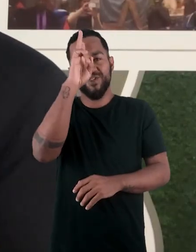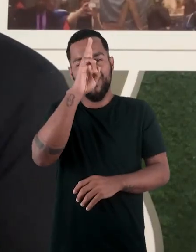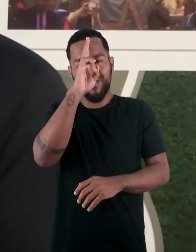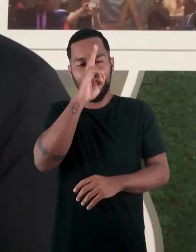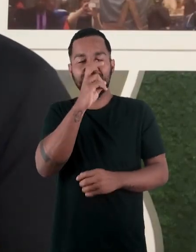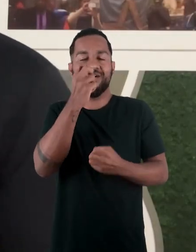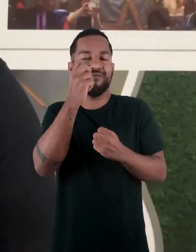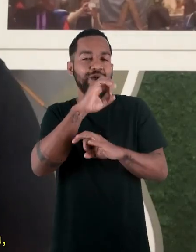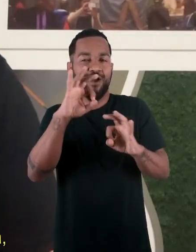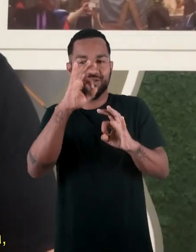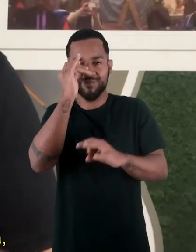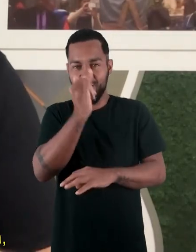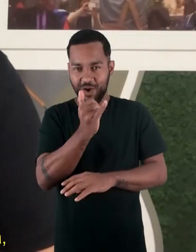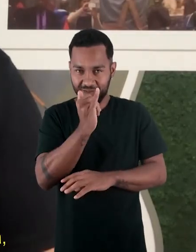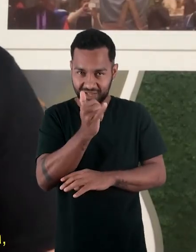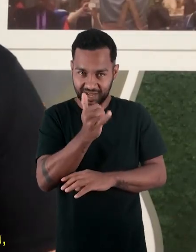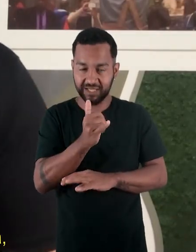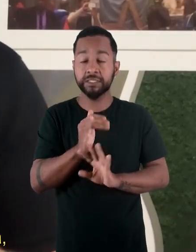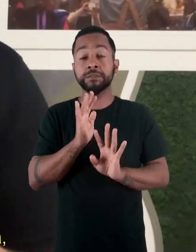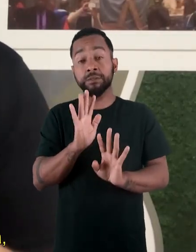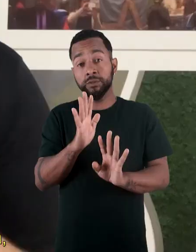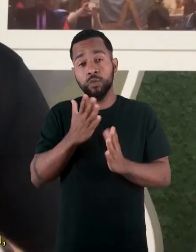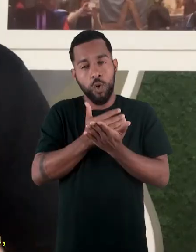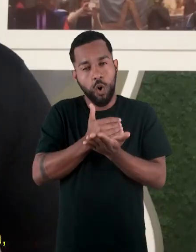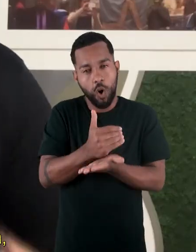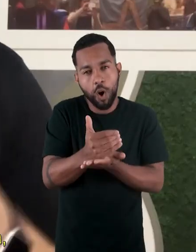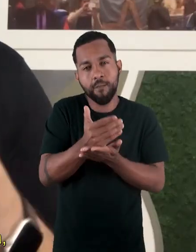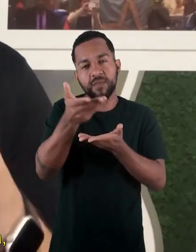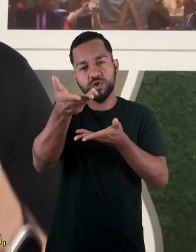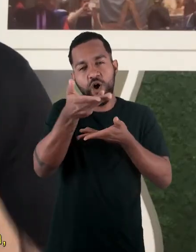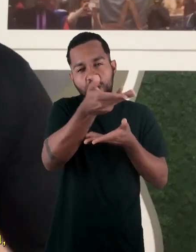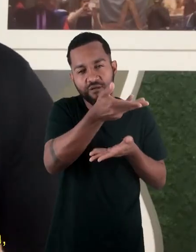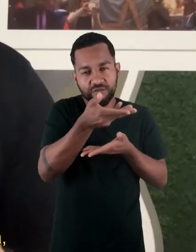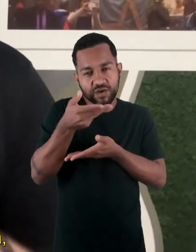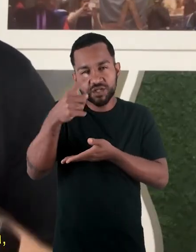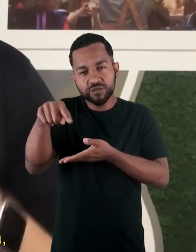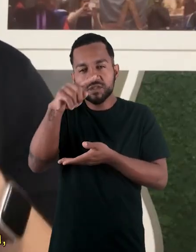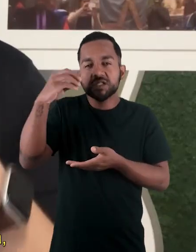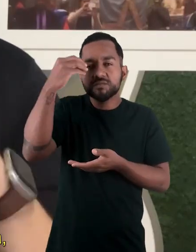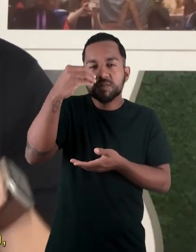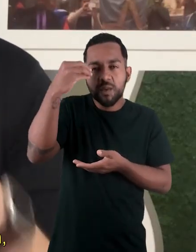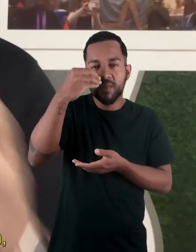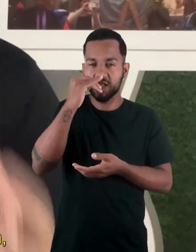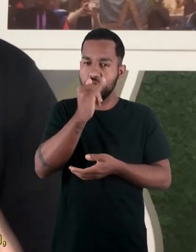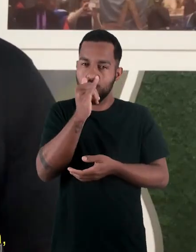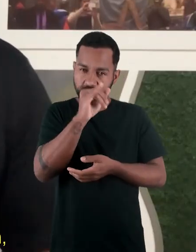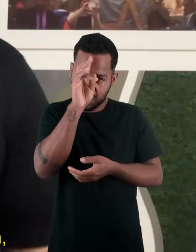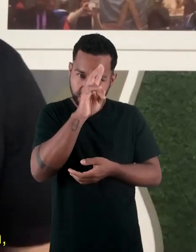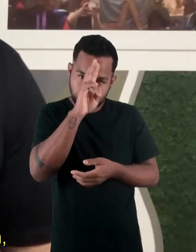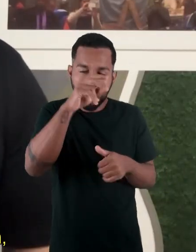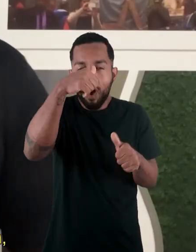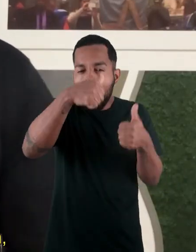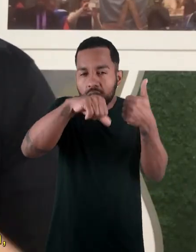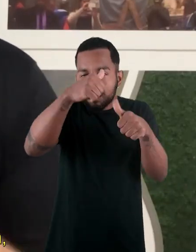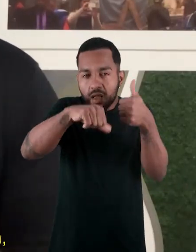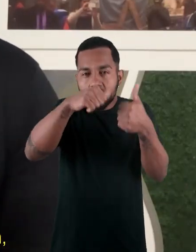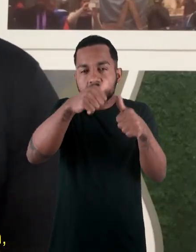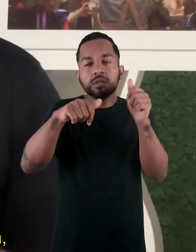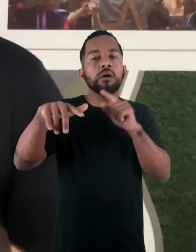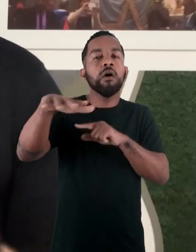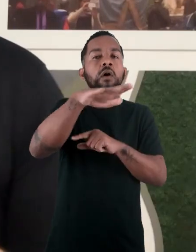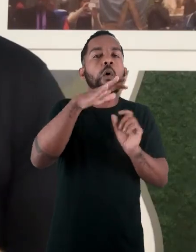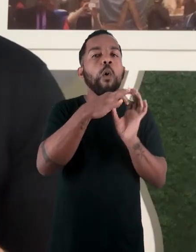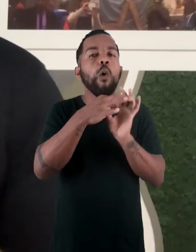bem contadas. Ainda nesse começo de convite a experimentar as contações de história, a analisar um pouco do seu meio,